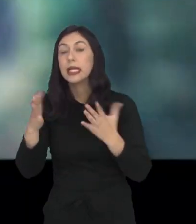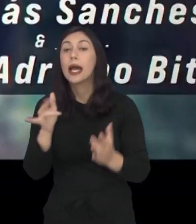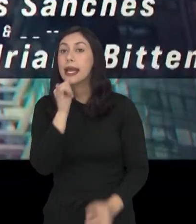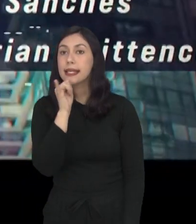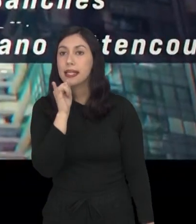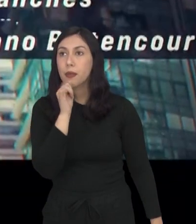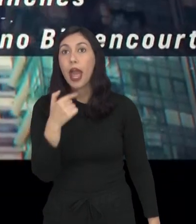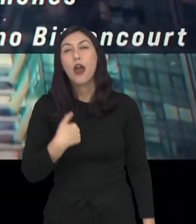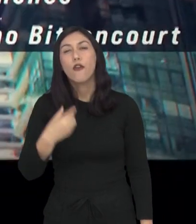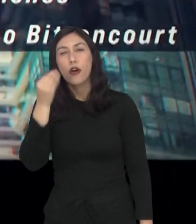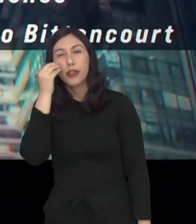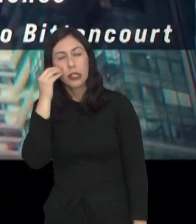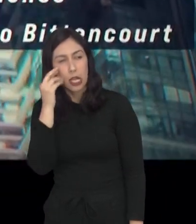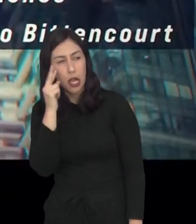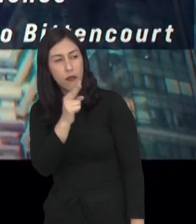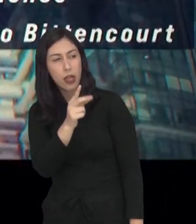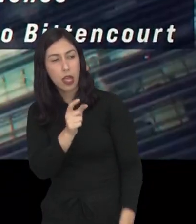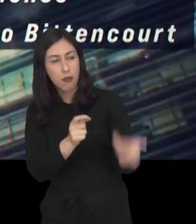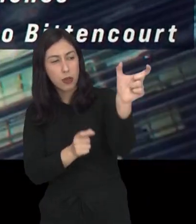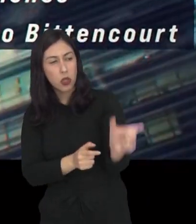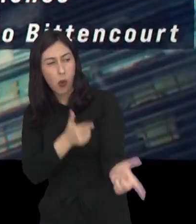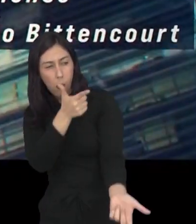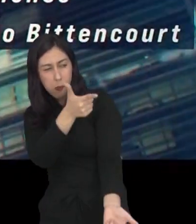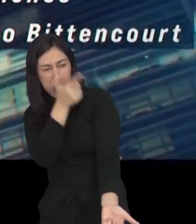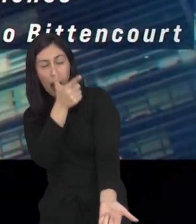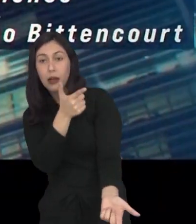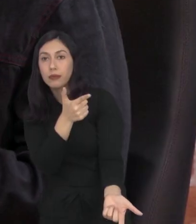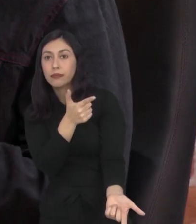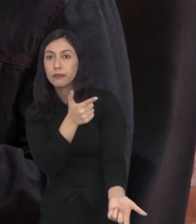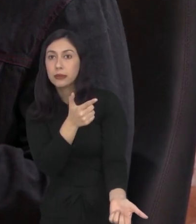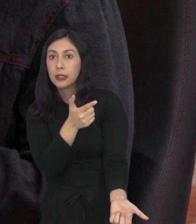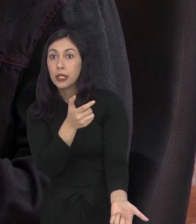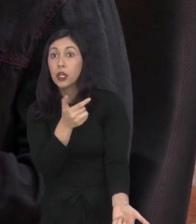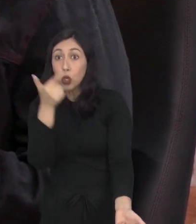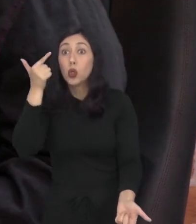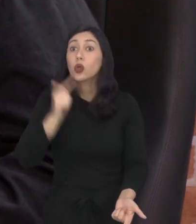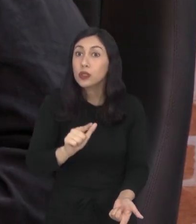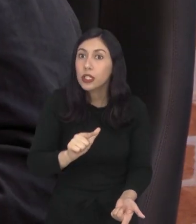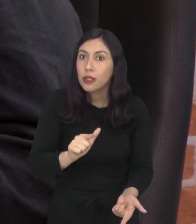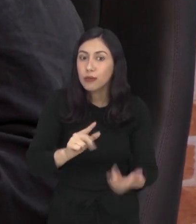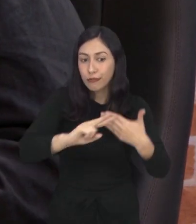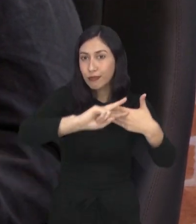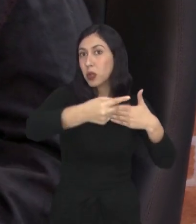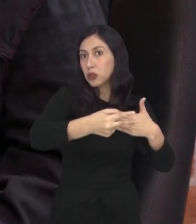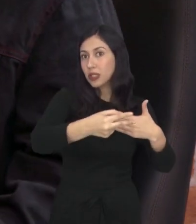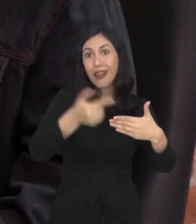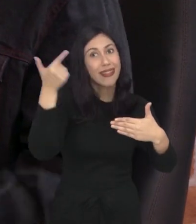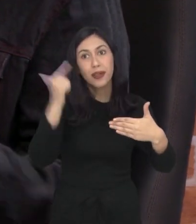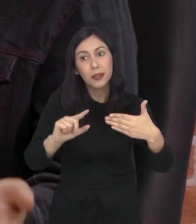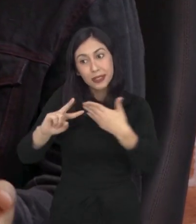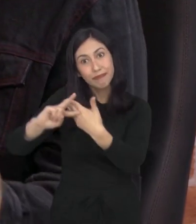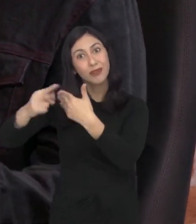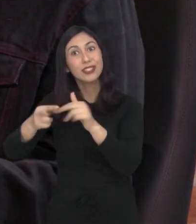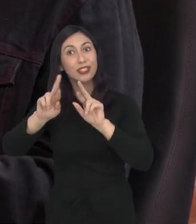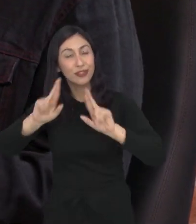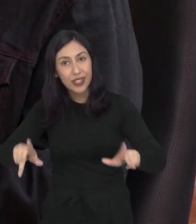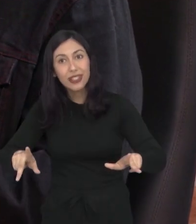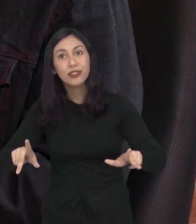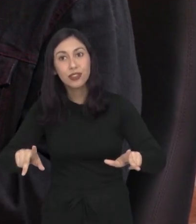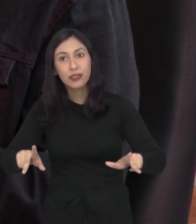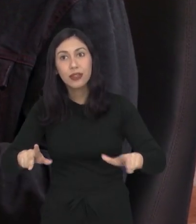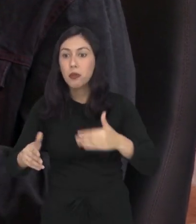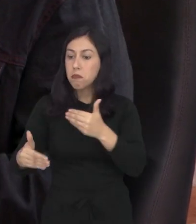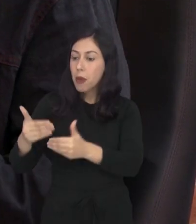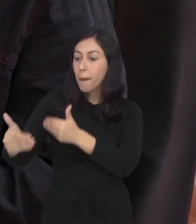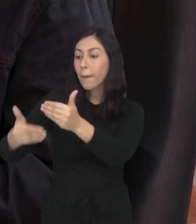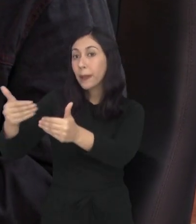vou tentar atirar naquele maluco. A gente vai fazer acontecer. Se ele matou o cara, aconteceu uma coisa. Se ele não matou o cara, acontece outra coisa. E assim a